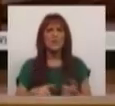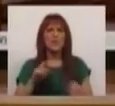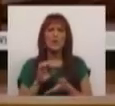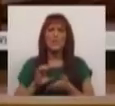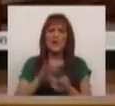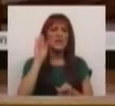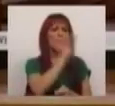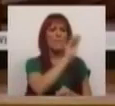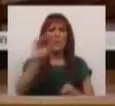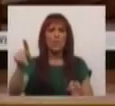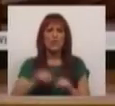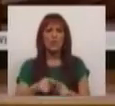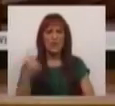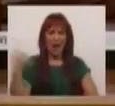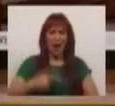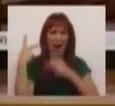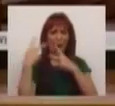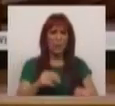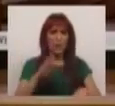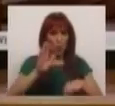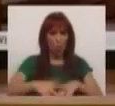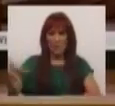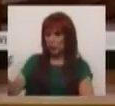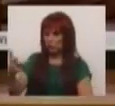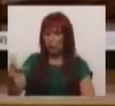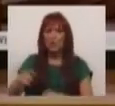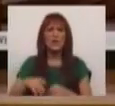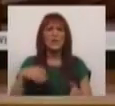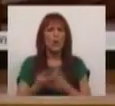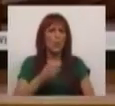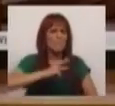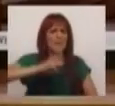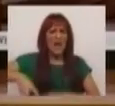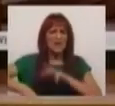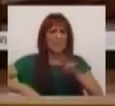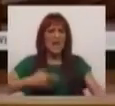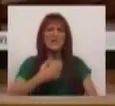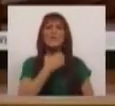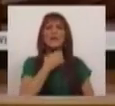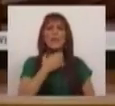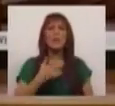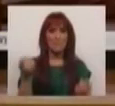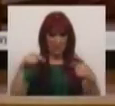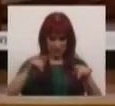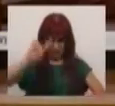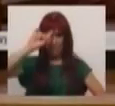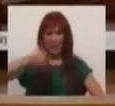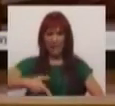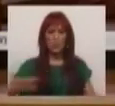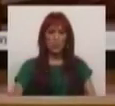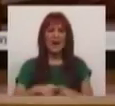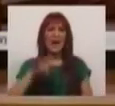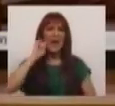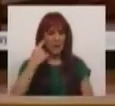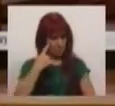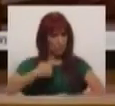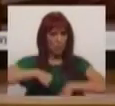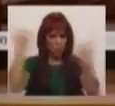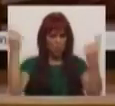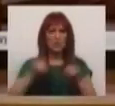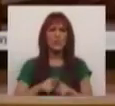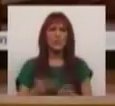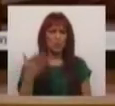dos bancos e que a austeridade causada pela Troika causou milhares de falências. Mas também sabemos, e a crise revelou,